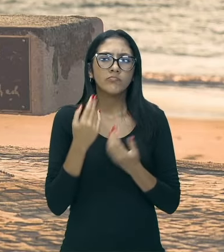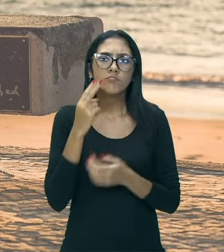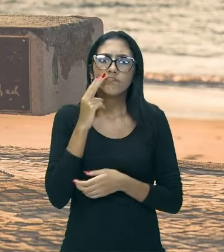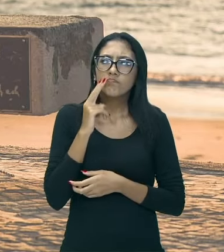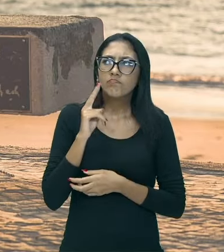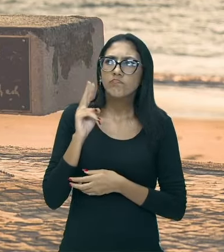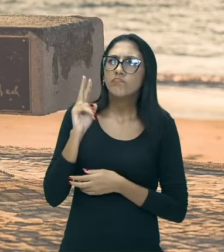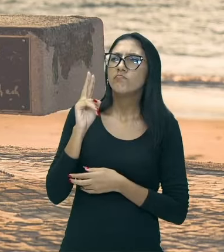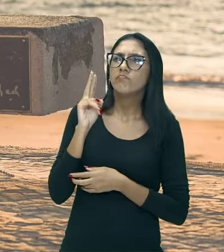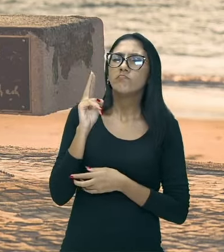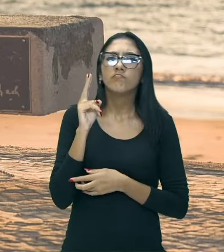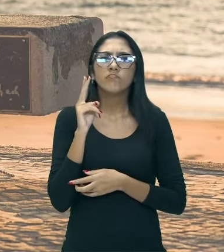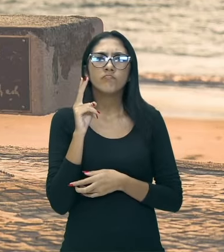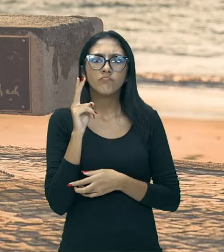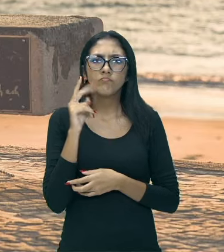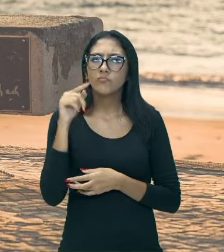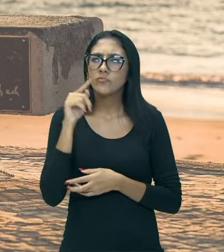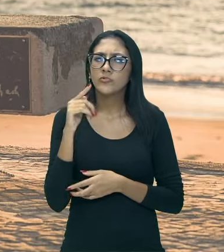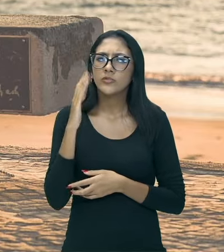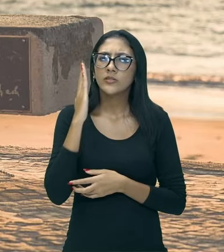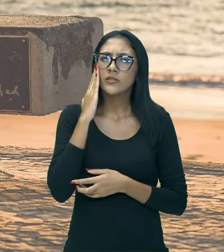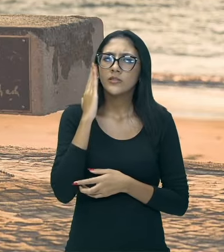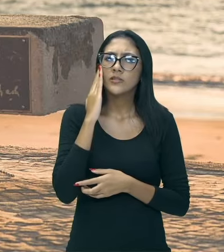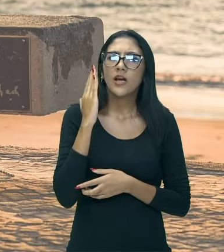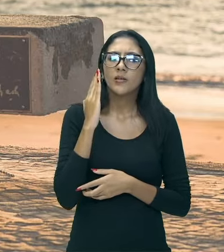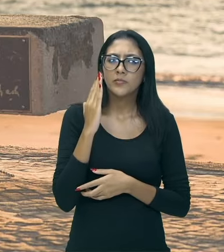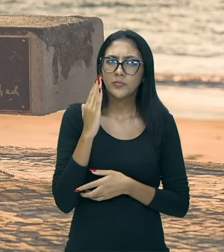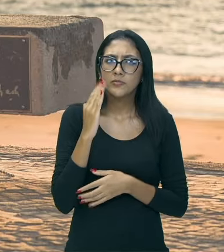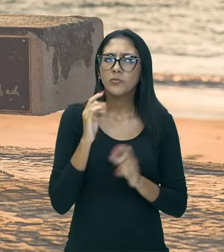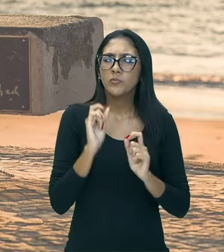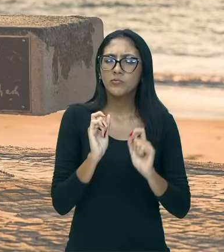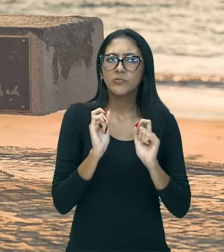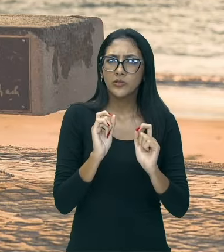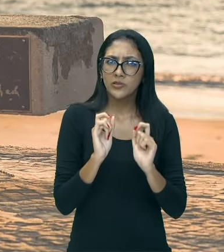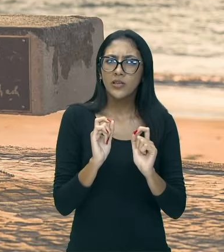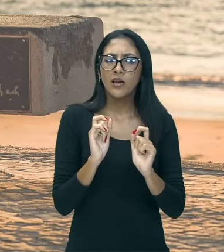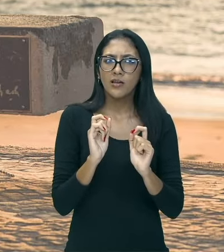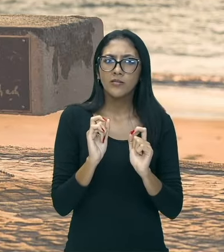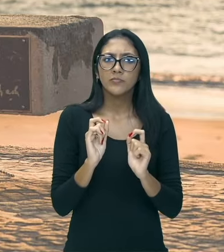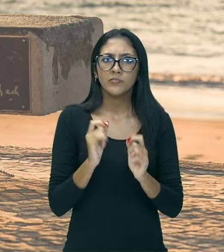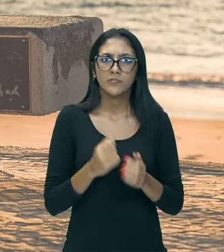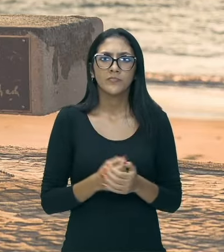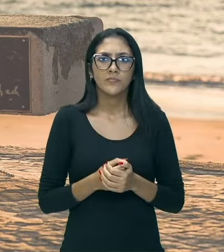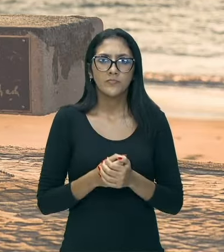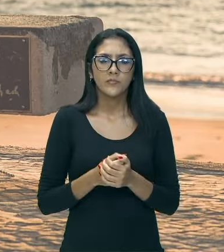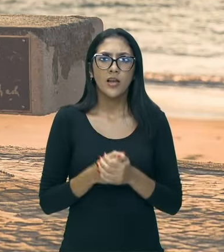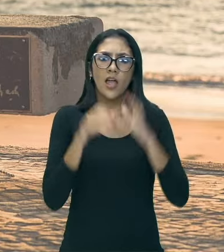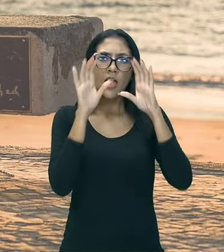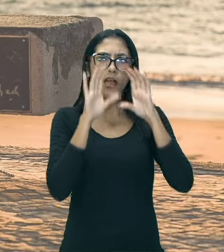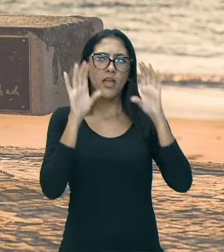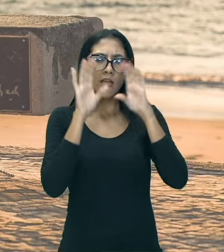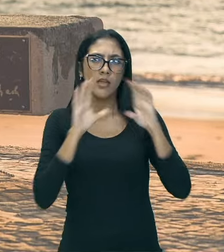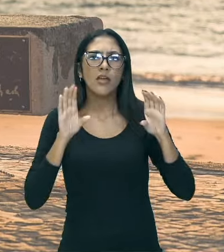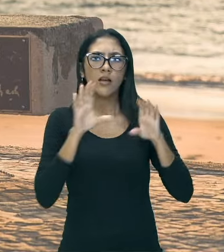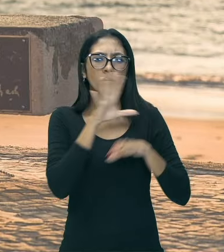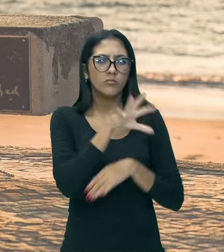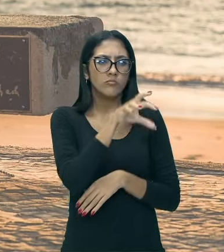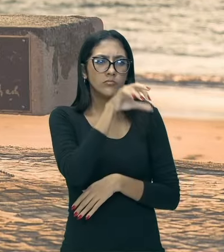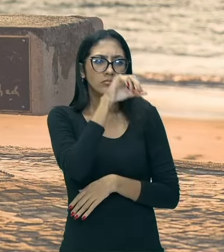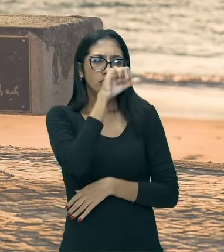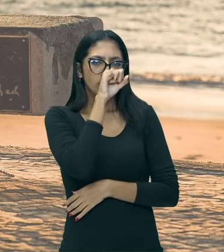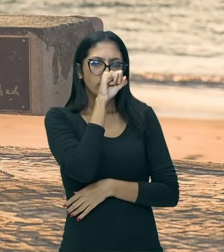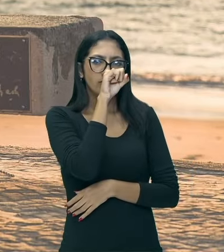você tem a solução gasosa. A solução gasosa aqui é o atmosférico e ele é